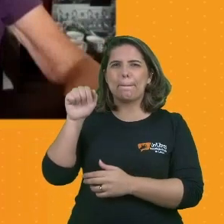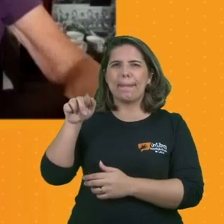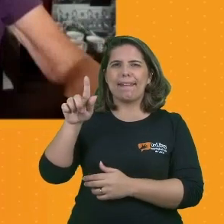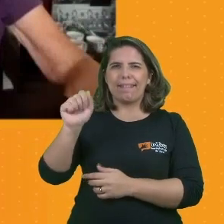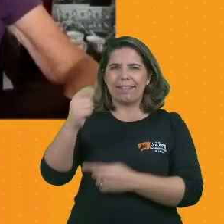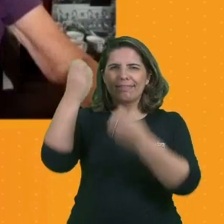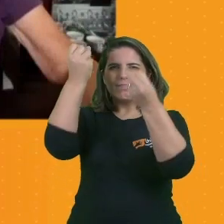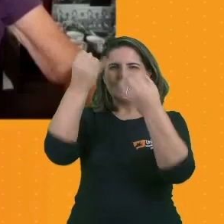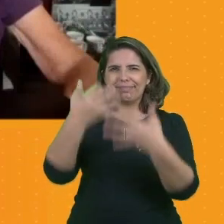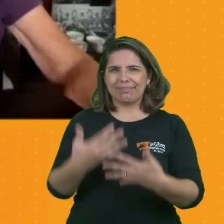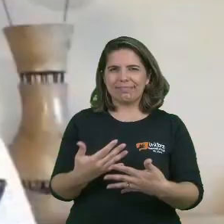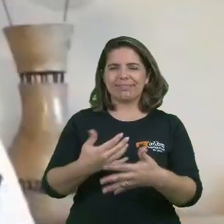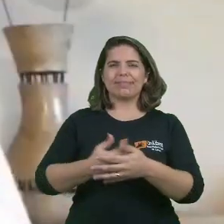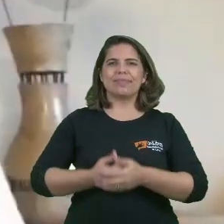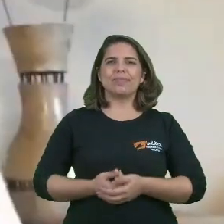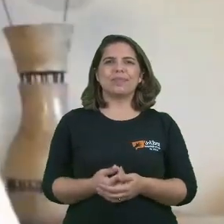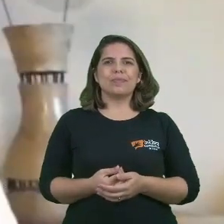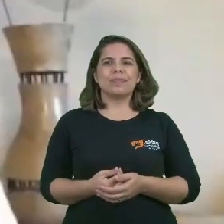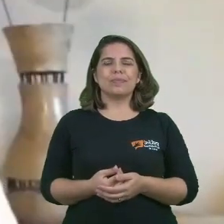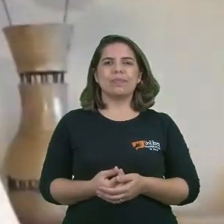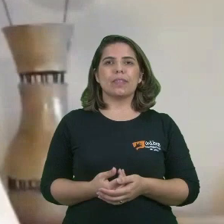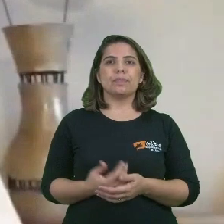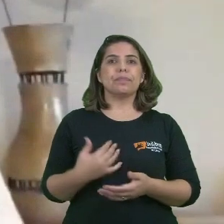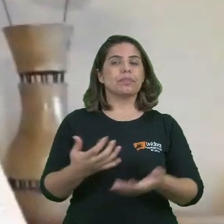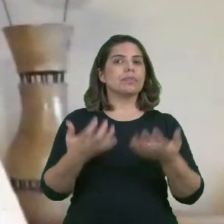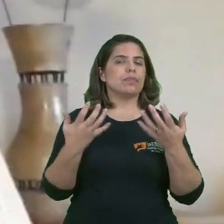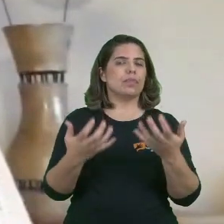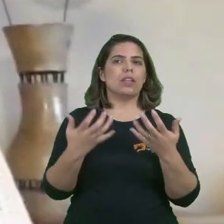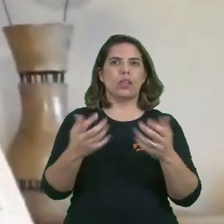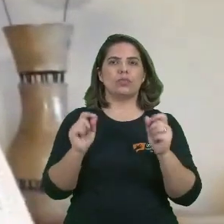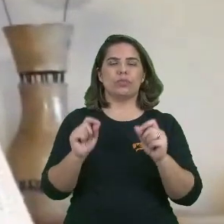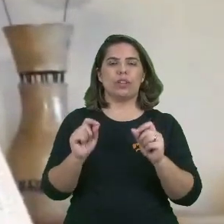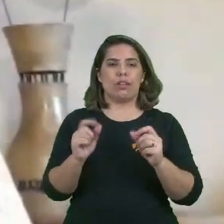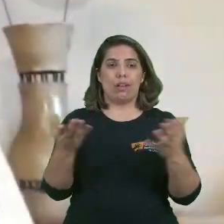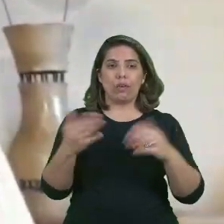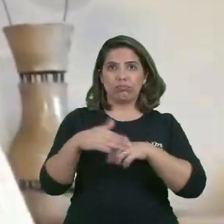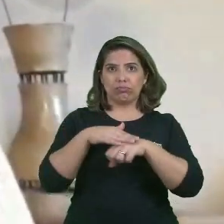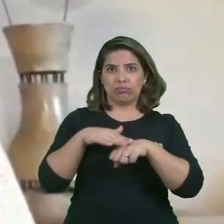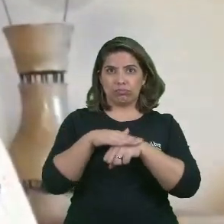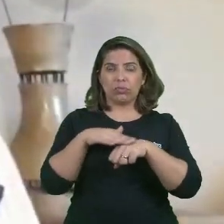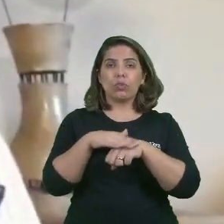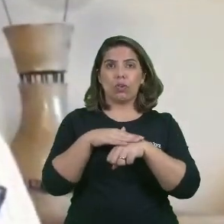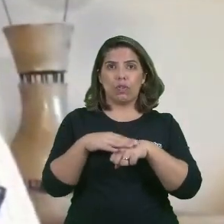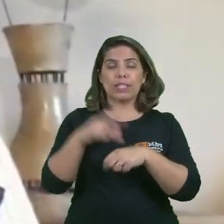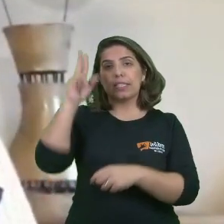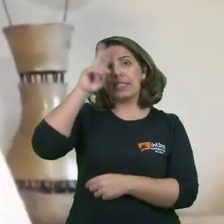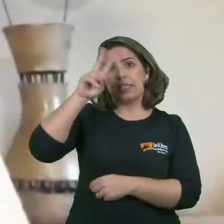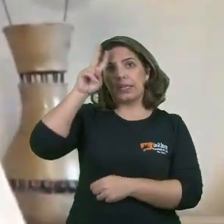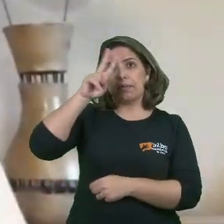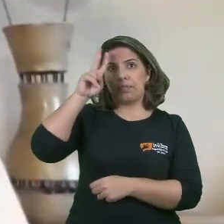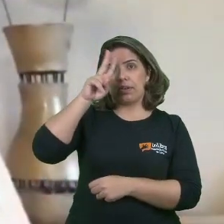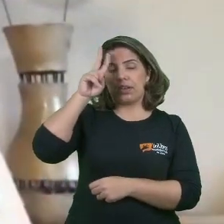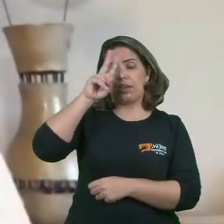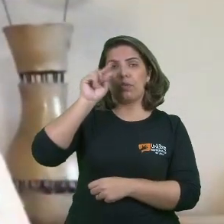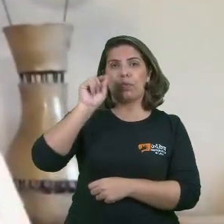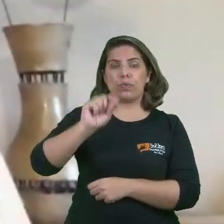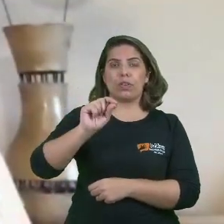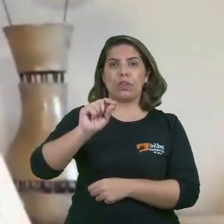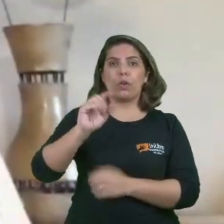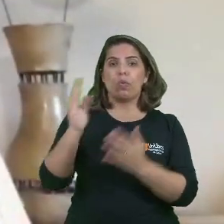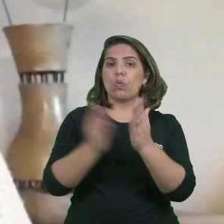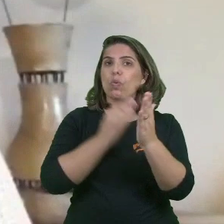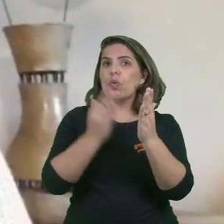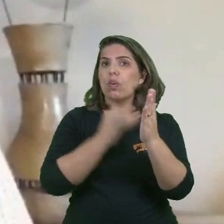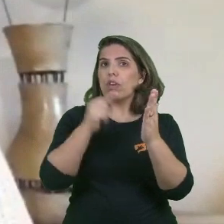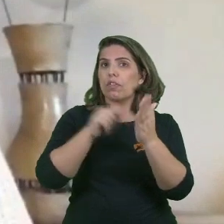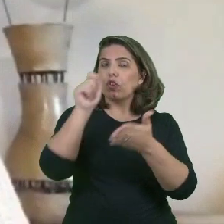vai nos contar eu quero nessa nossa conversa lembrar que o